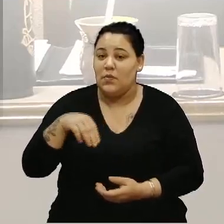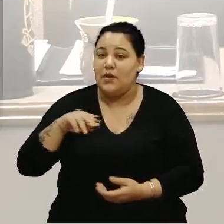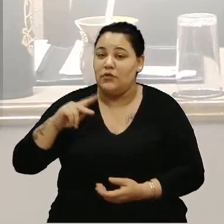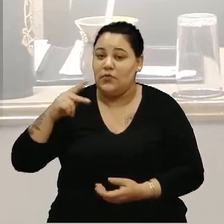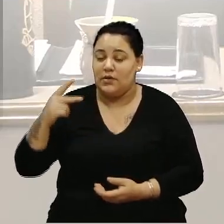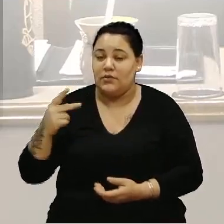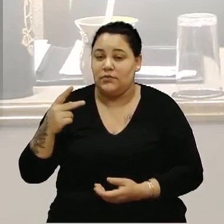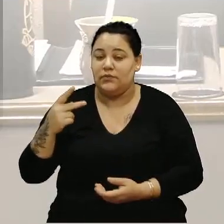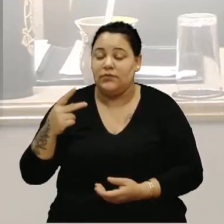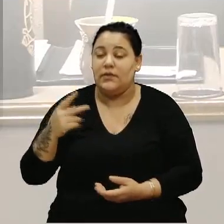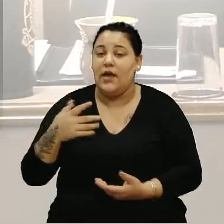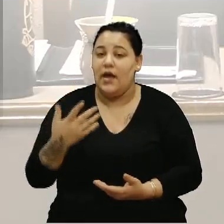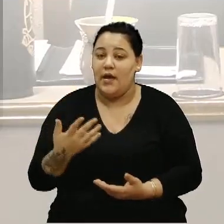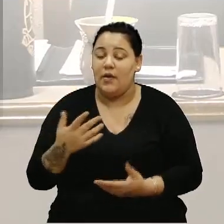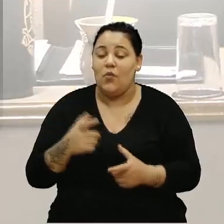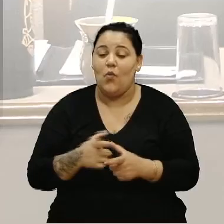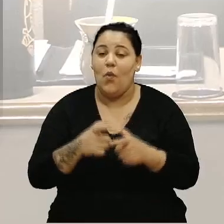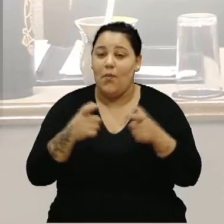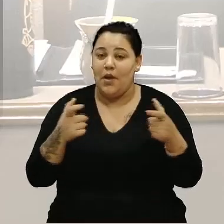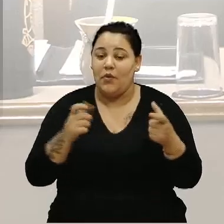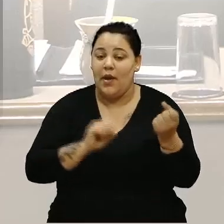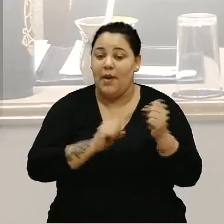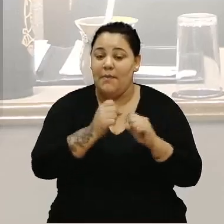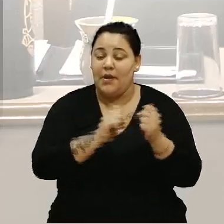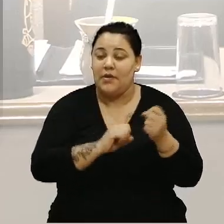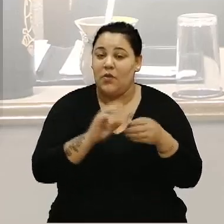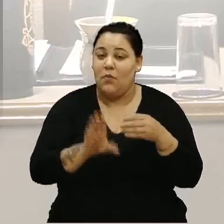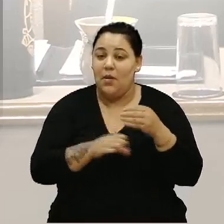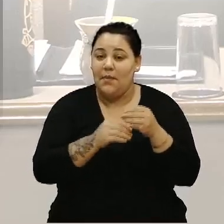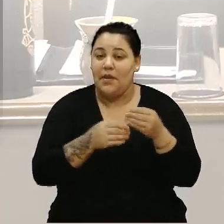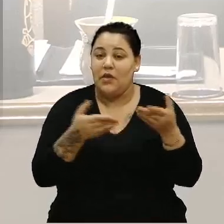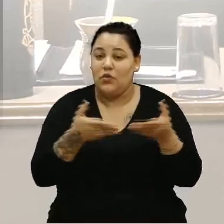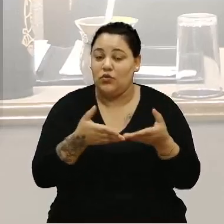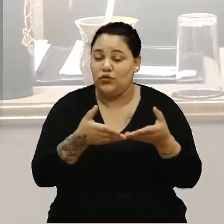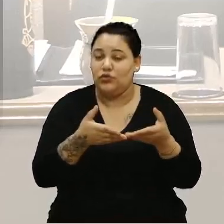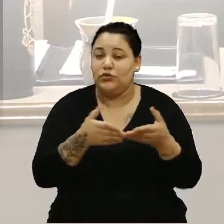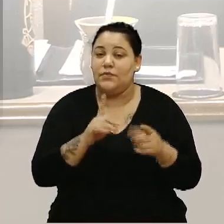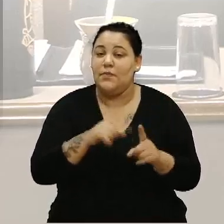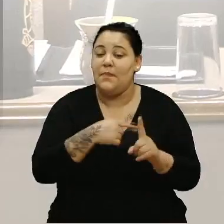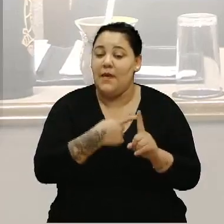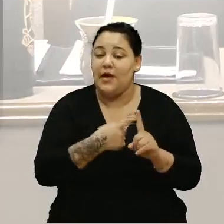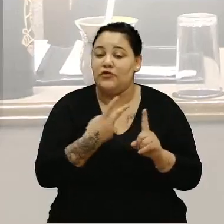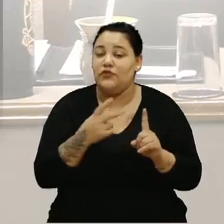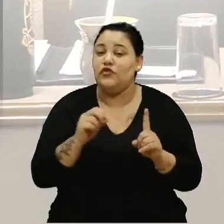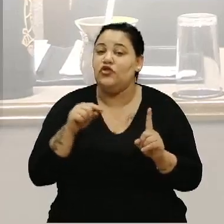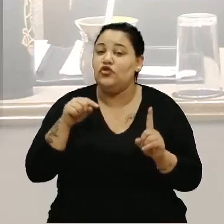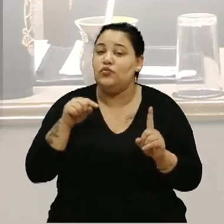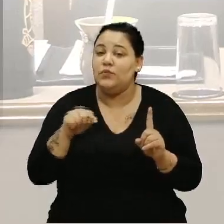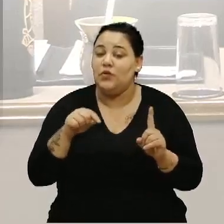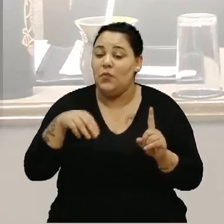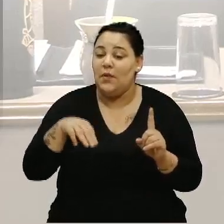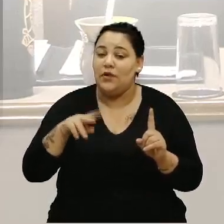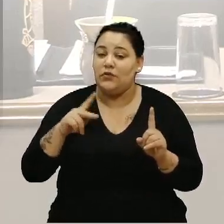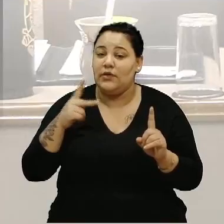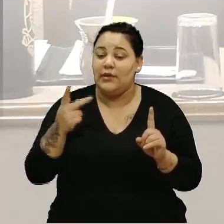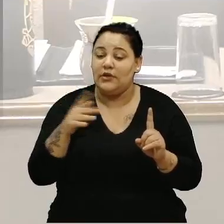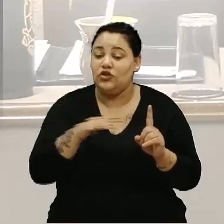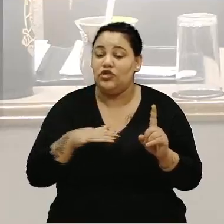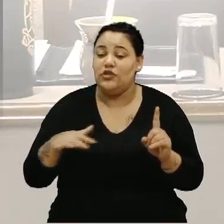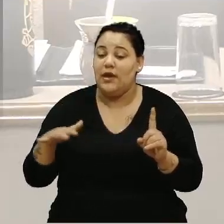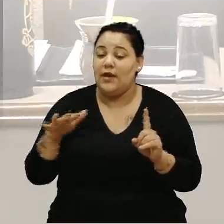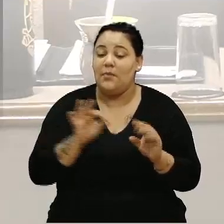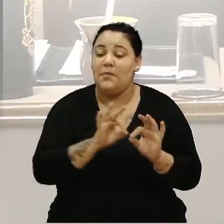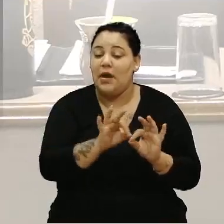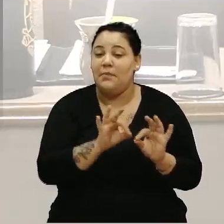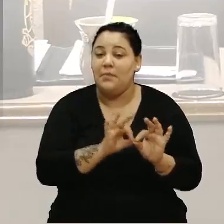essa expansão, a empresa somará mais de 20.000 metros quadrados de área total, considerando